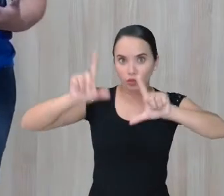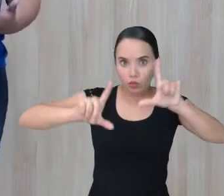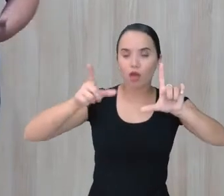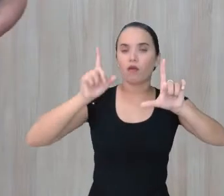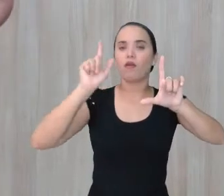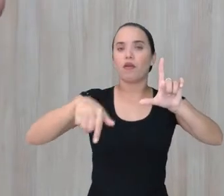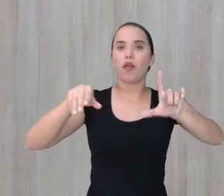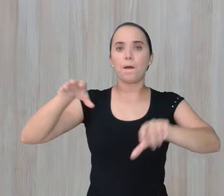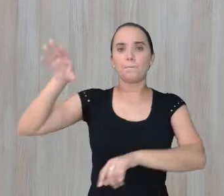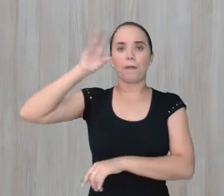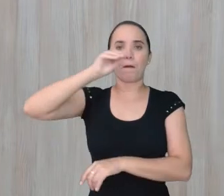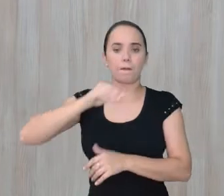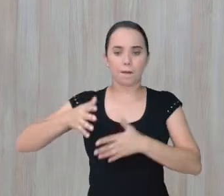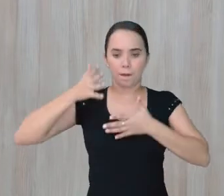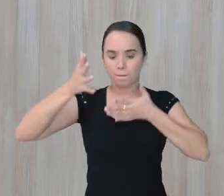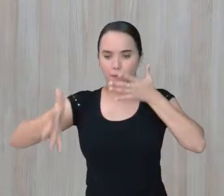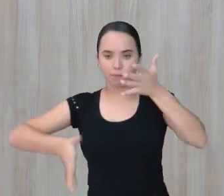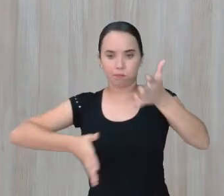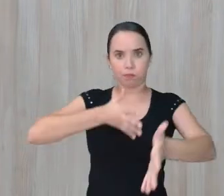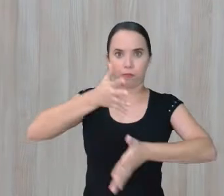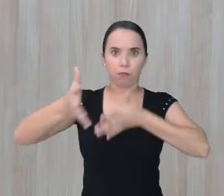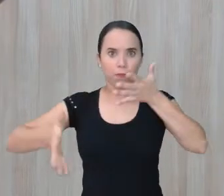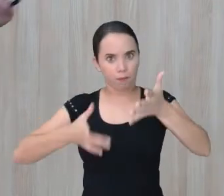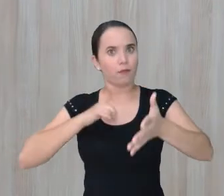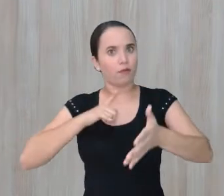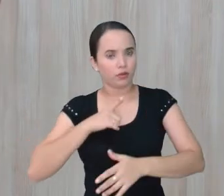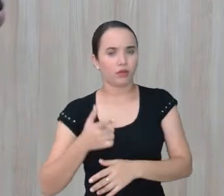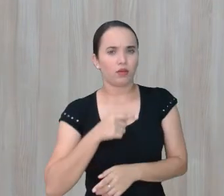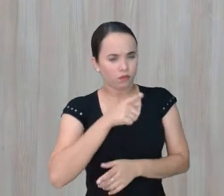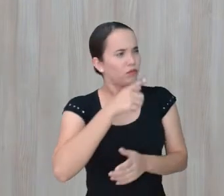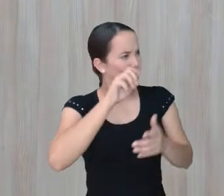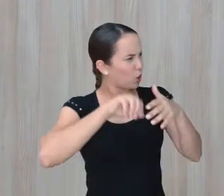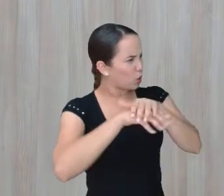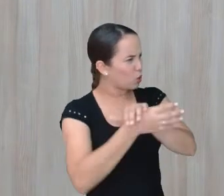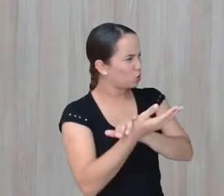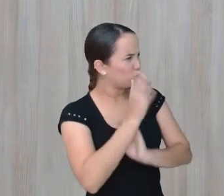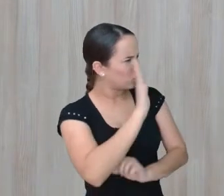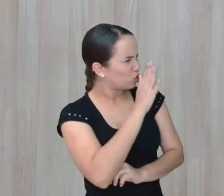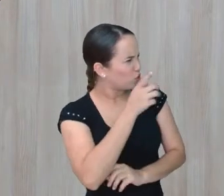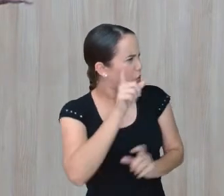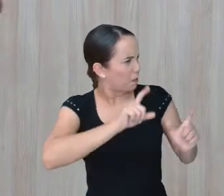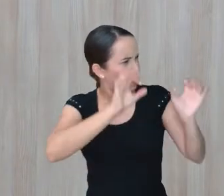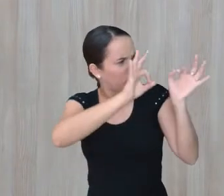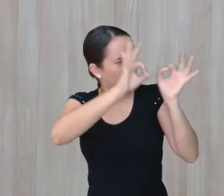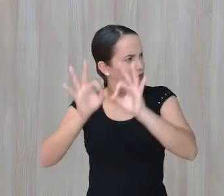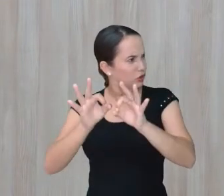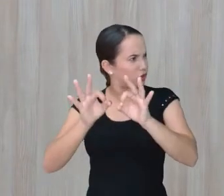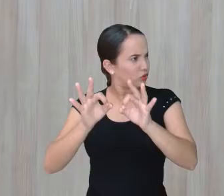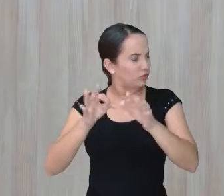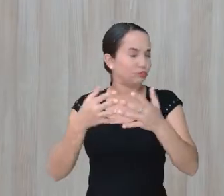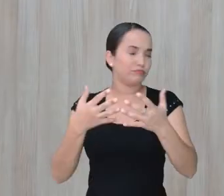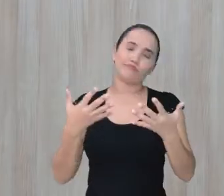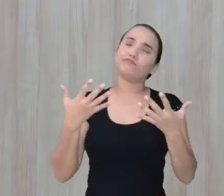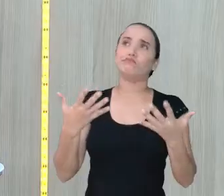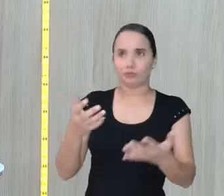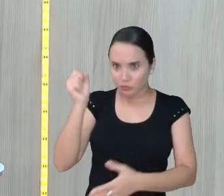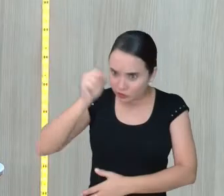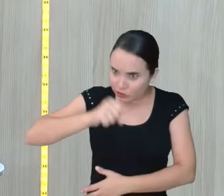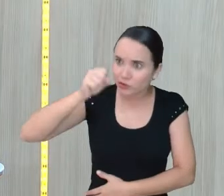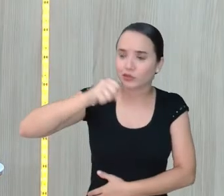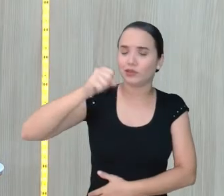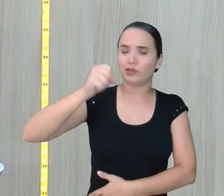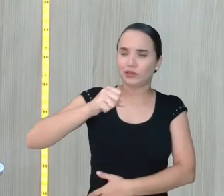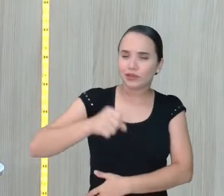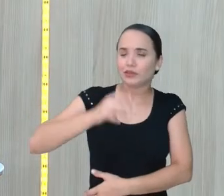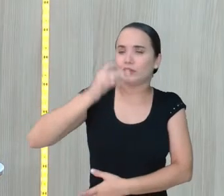notícia oral. Você costuma assistir, professora? Está aí inteirada das notícias do mundo? Com certeza,